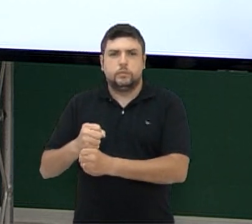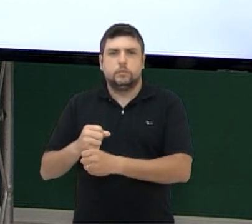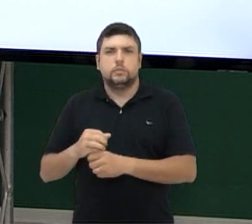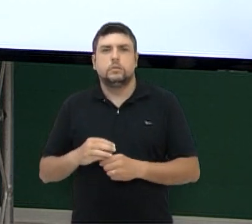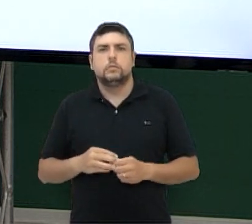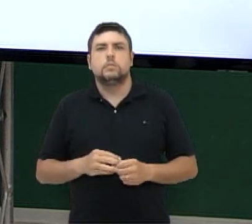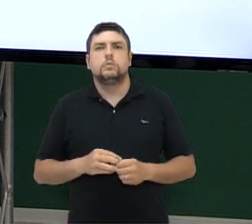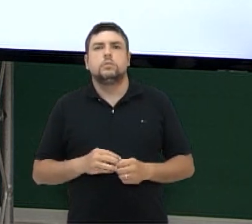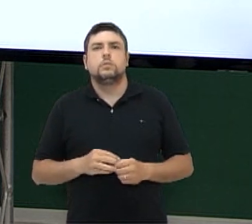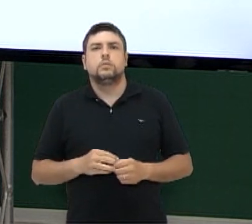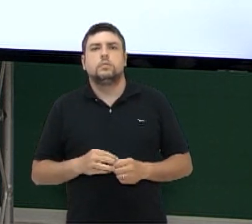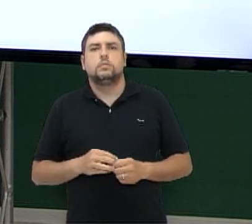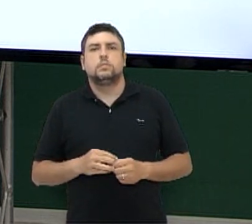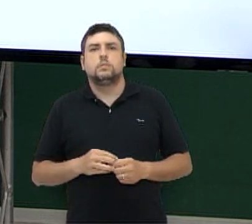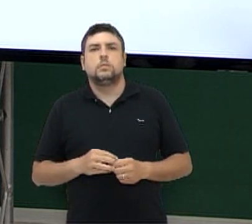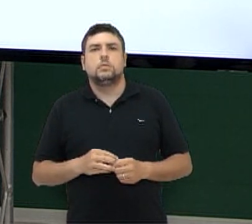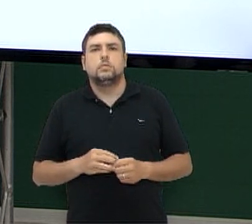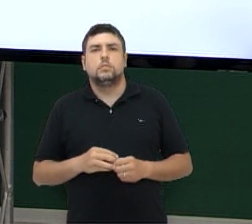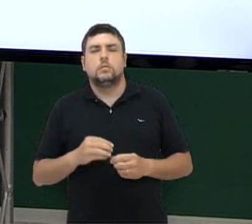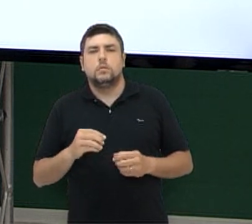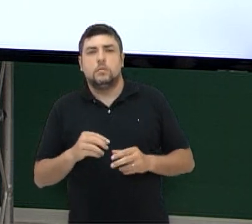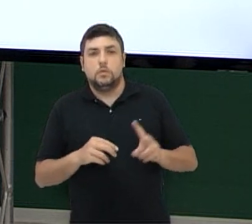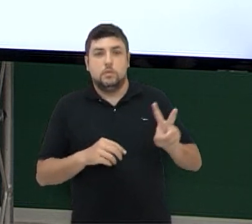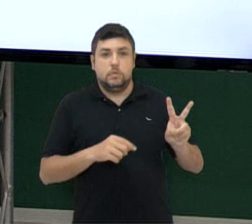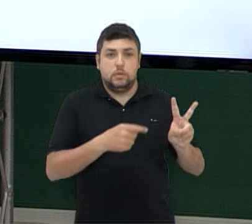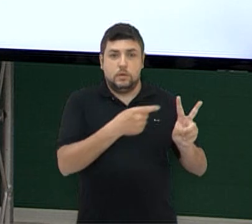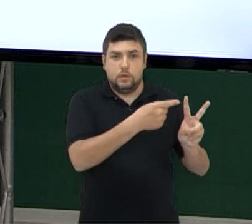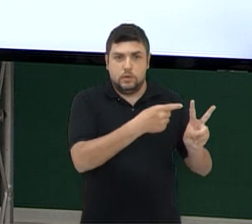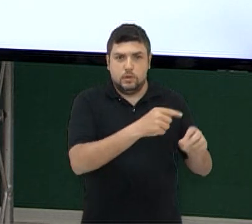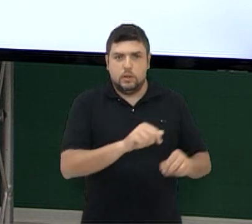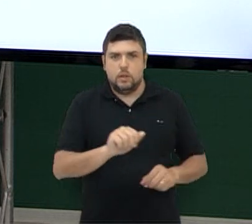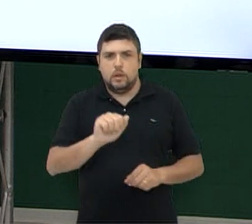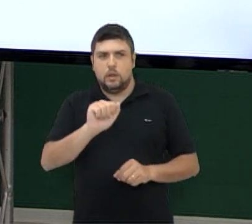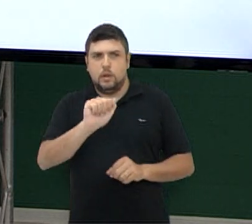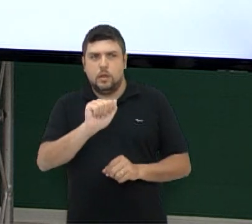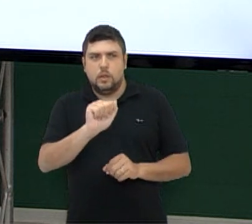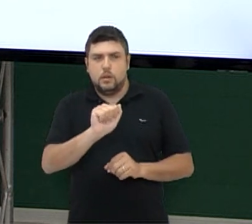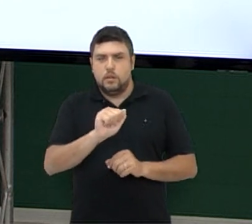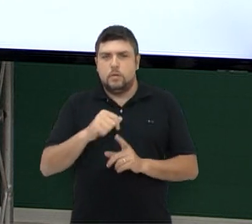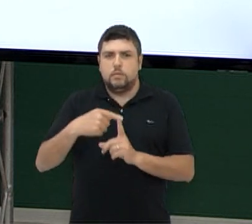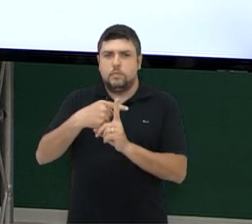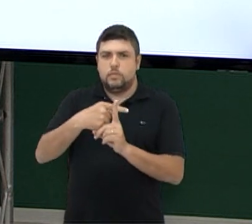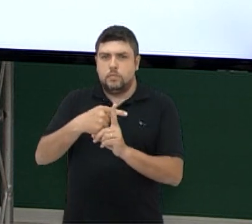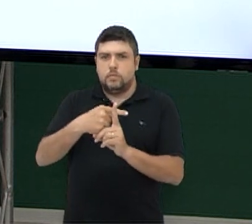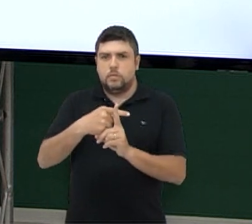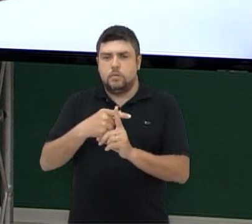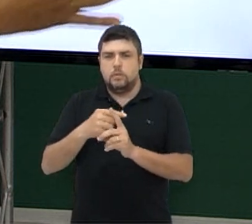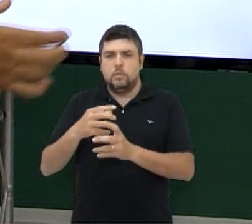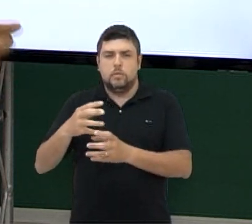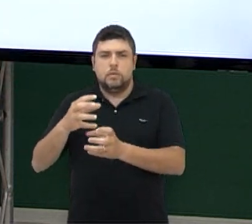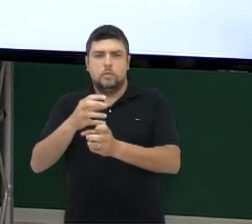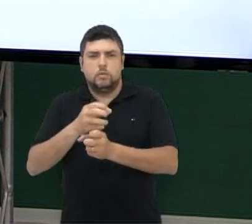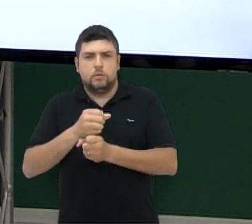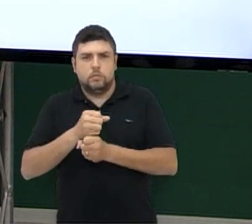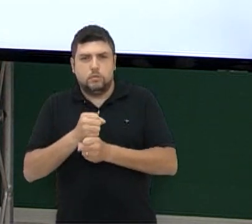Velocidade negativa e aceleração positivo, retrógrado e retardado.